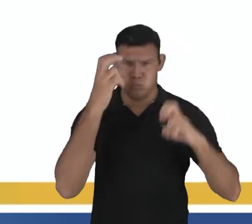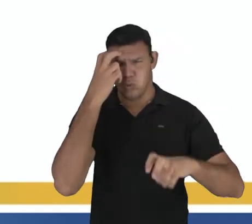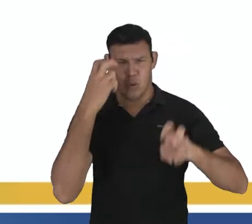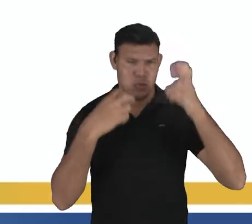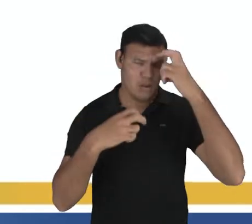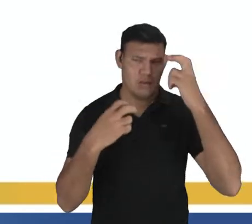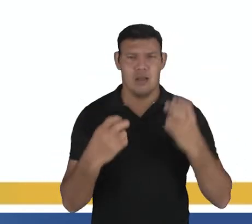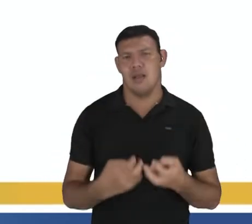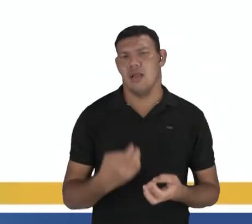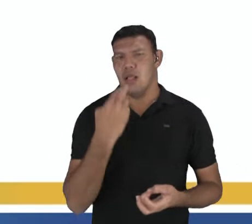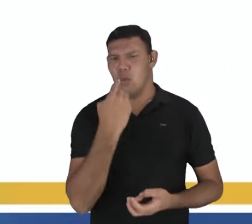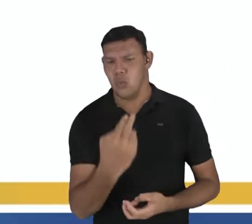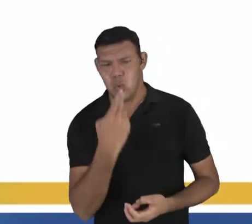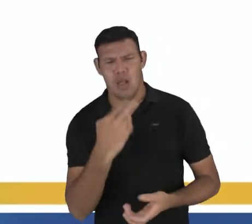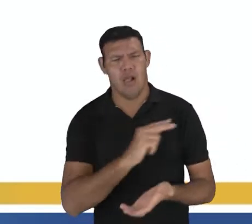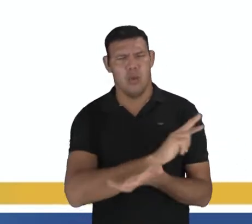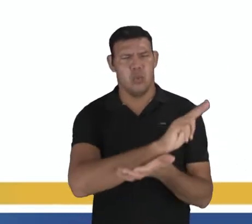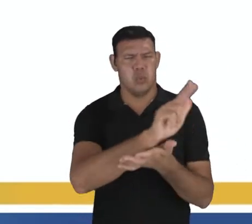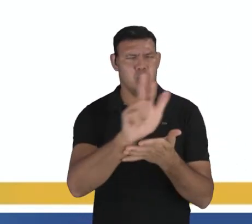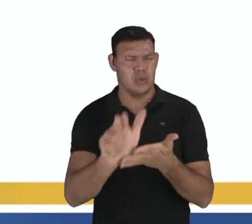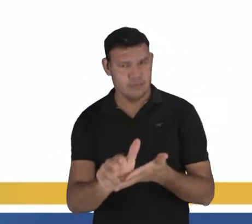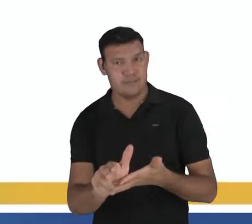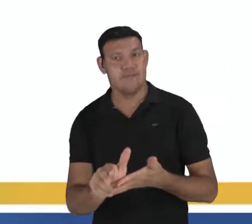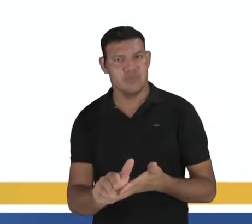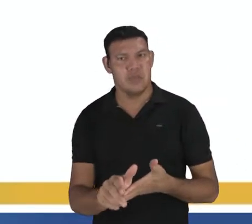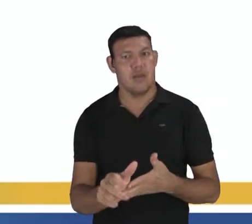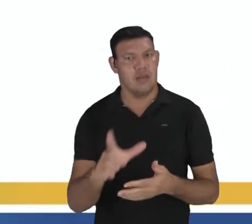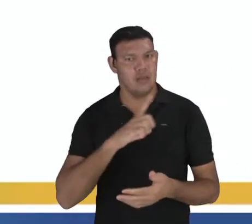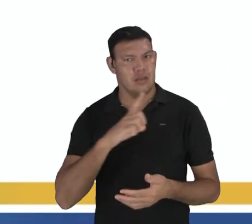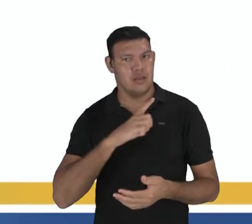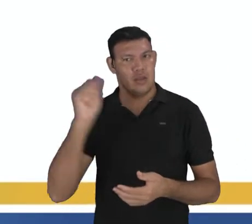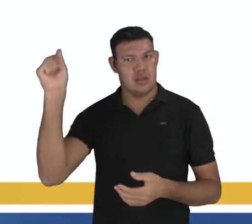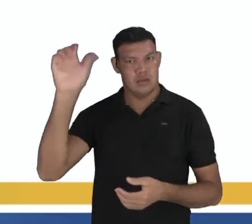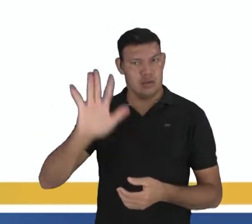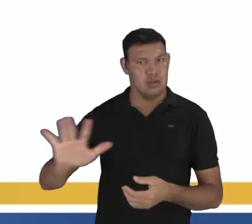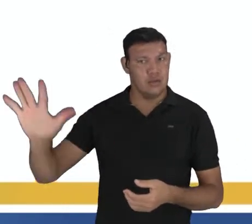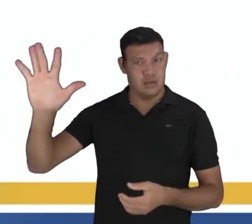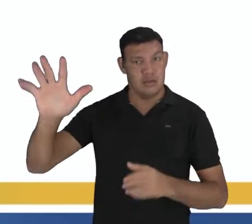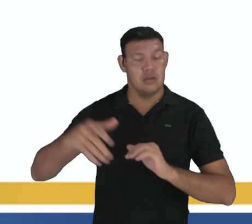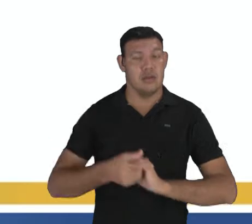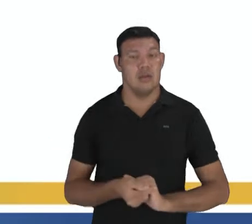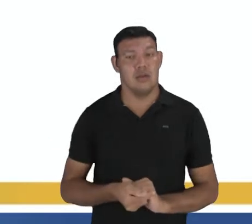numerosíssimos idiomas, né? Calcula-se que existam na África cerca de